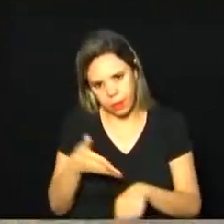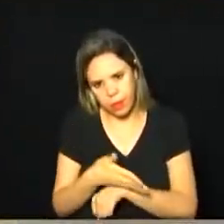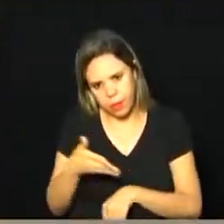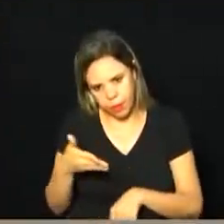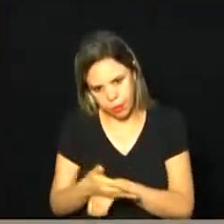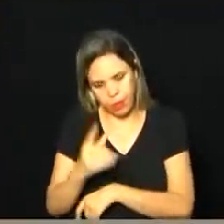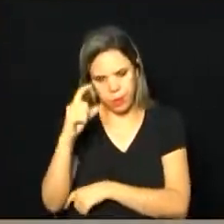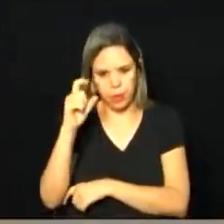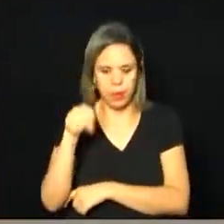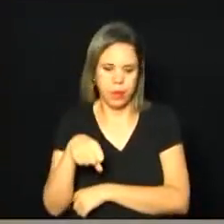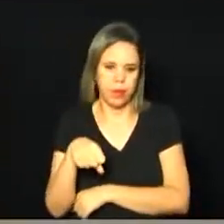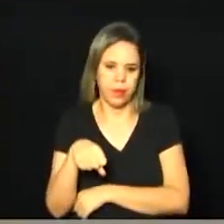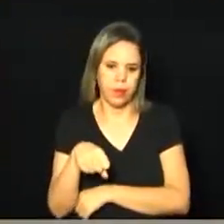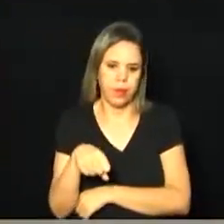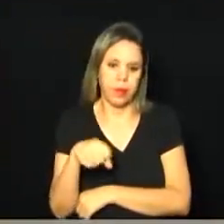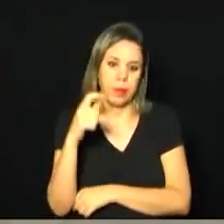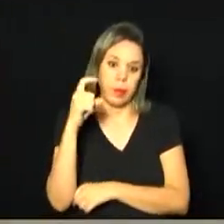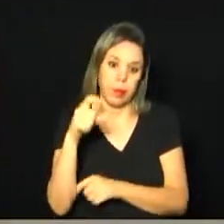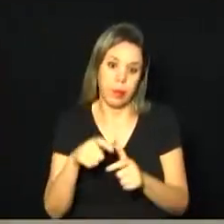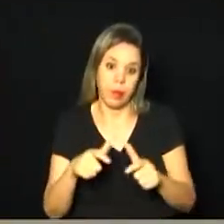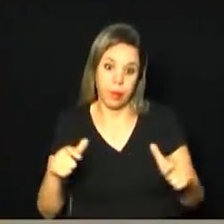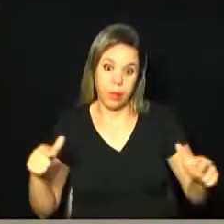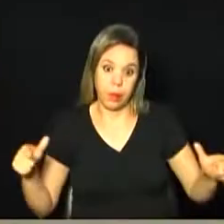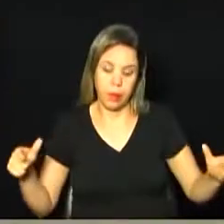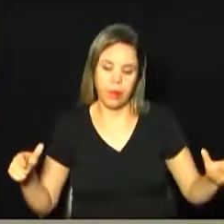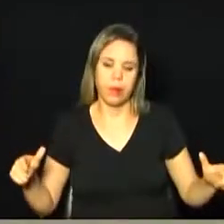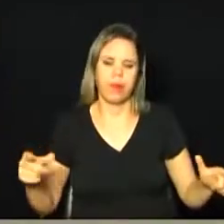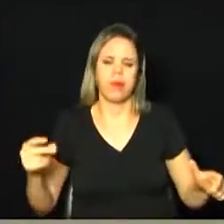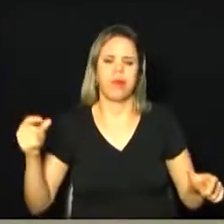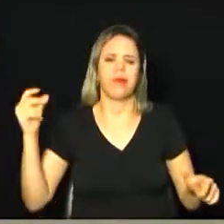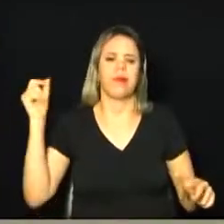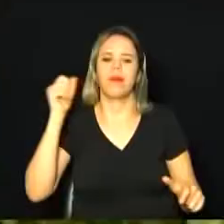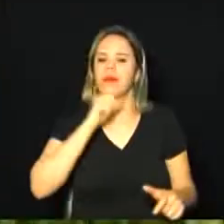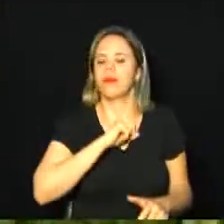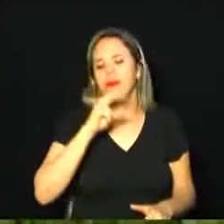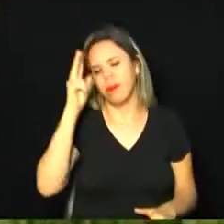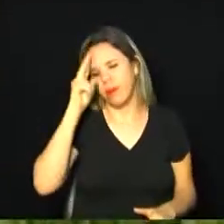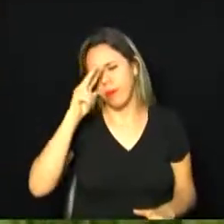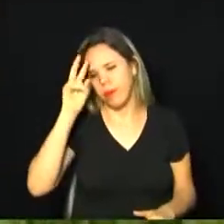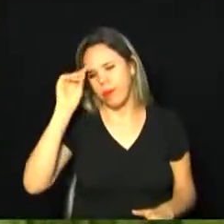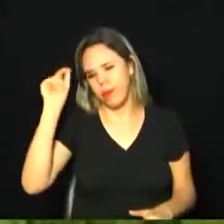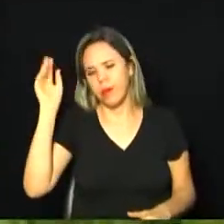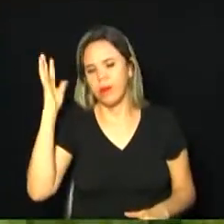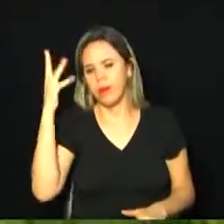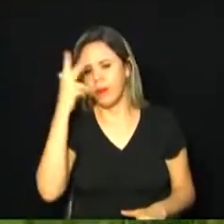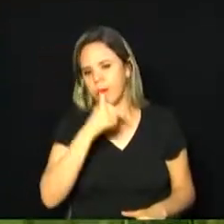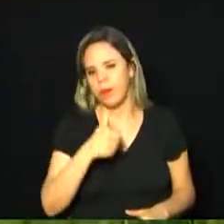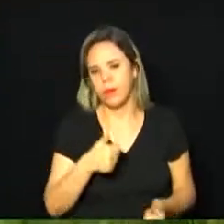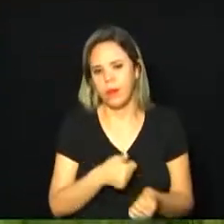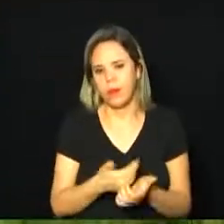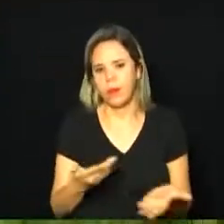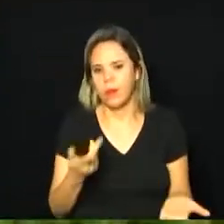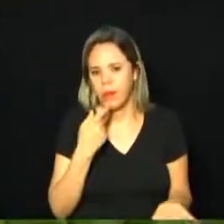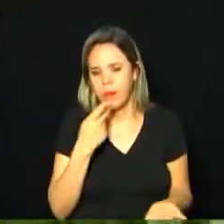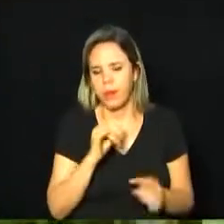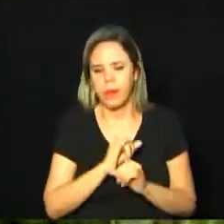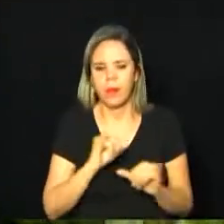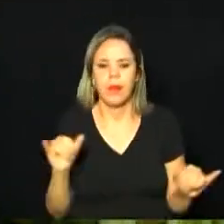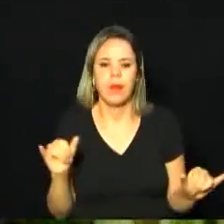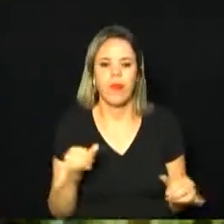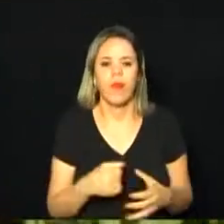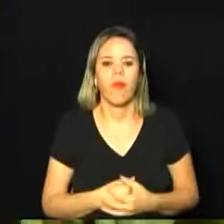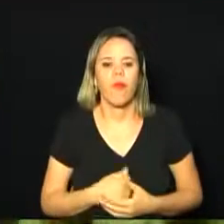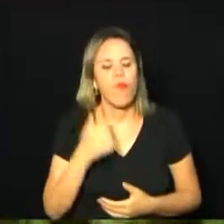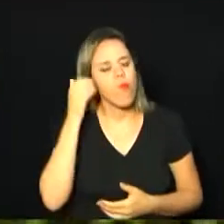sim é que o Cambuí é um bairro muito mais antigo né ele tem uma história também muito bonita recentemente retratada